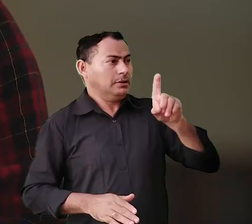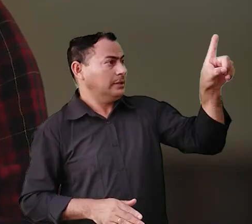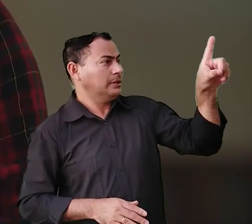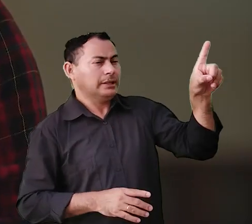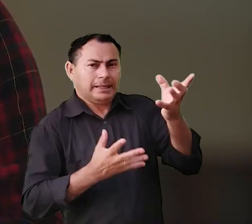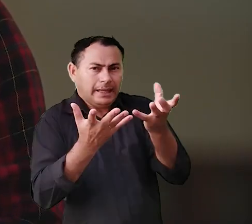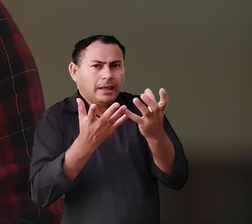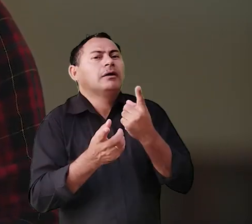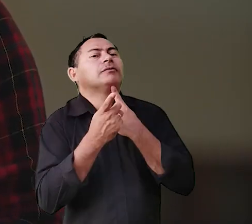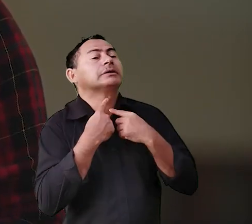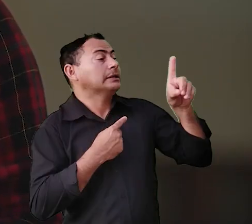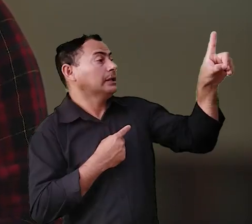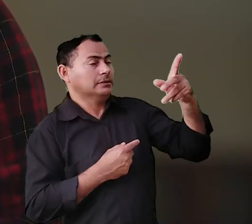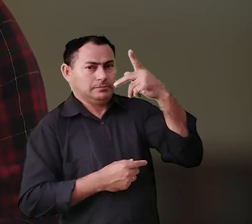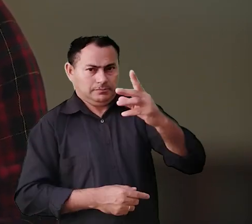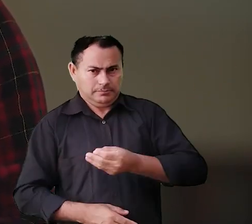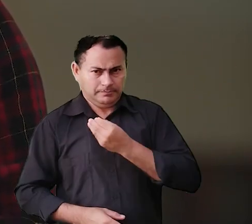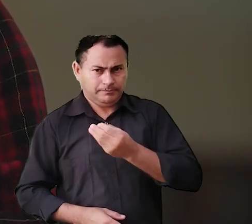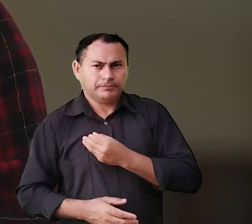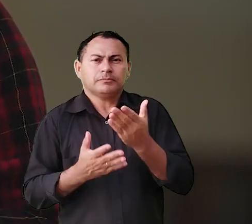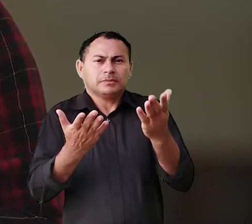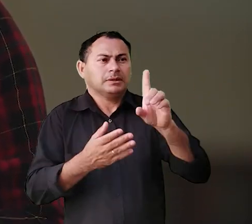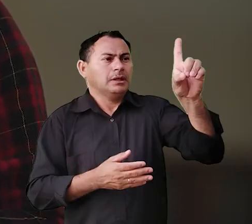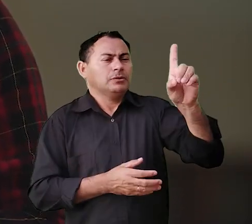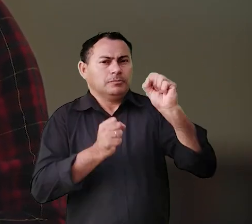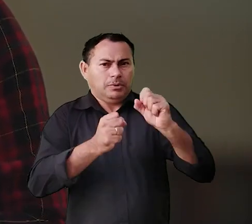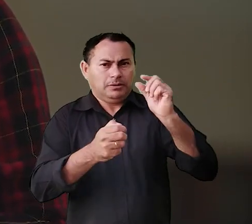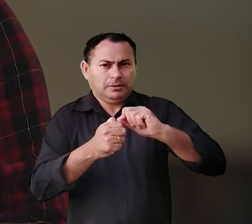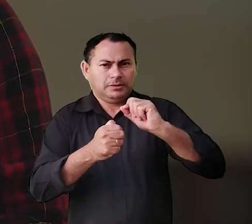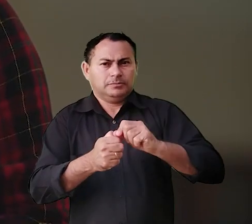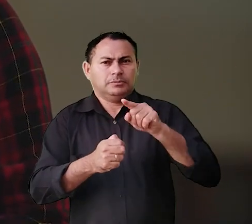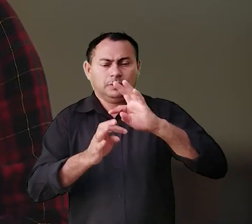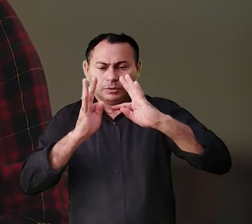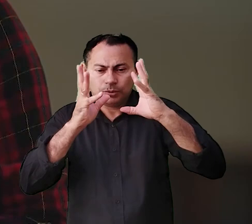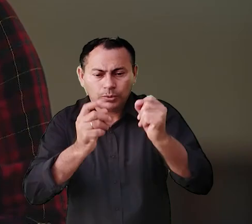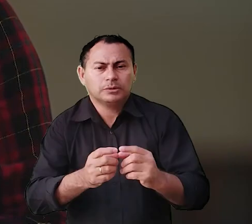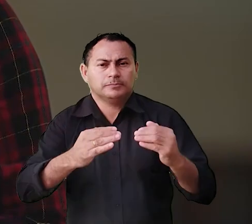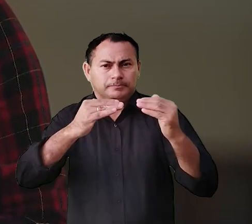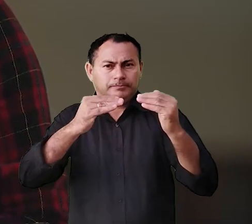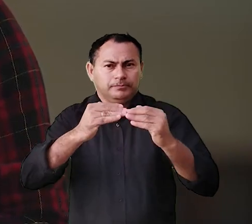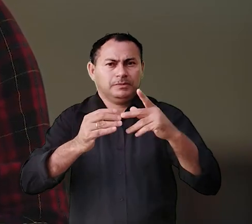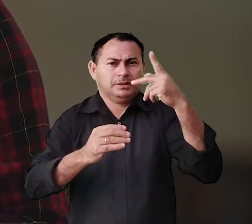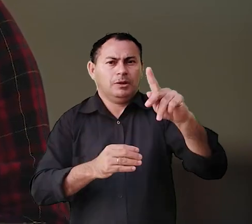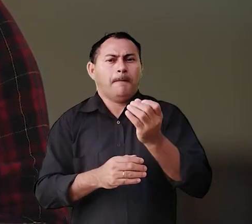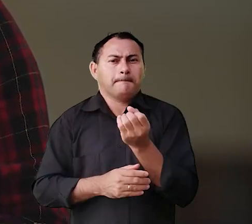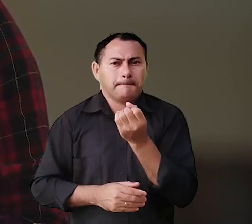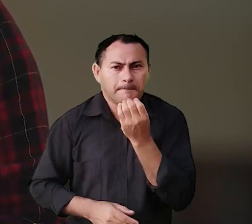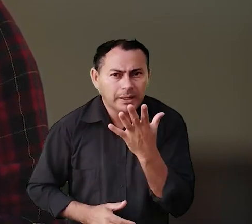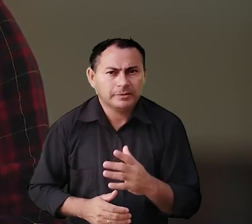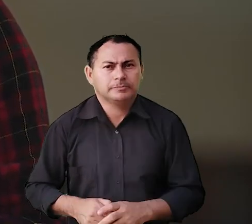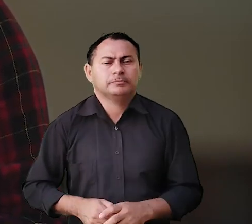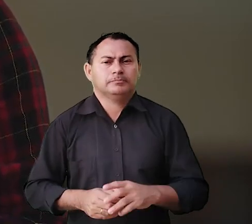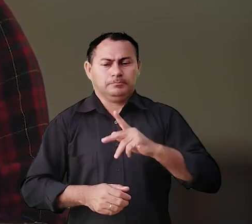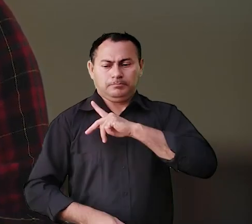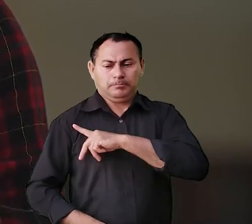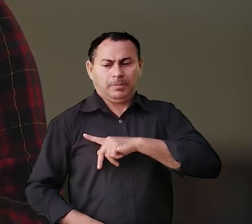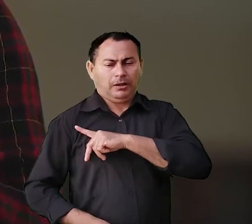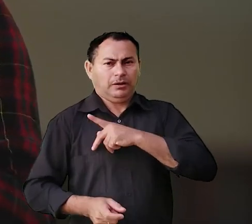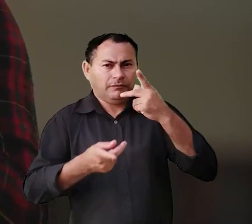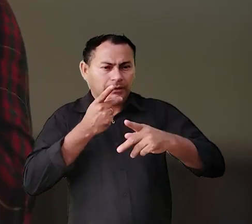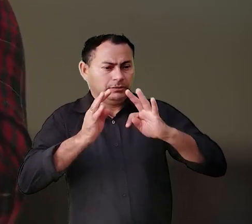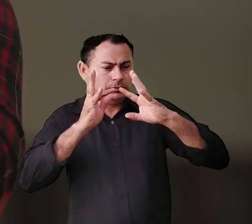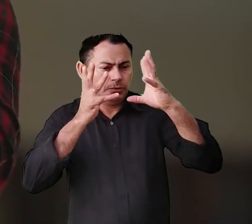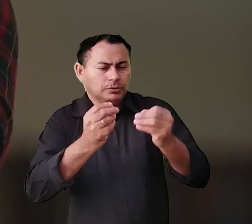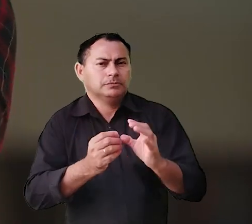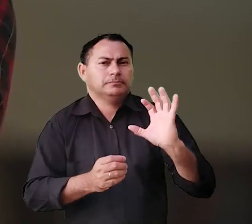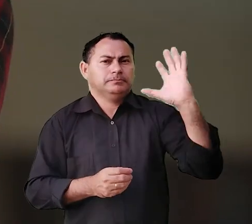seu amor por Ele e quer a vontade dEle em sua vida, então Deus pode fazer com que tudo concorra para o seu bem. Paulo não